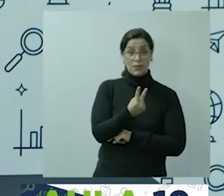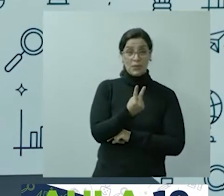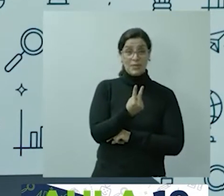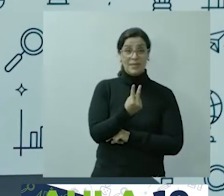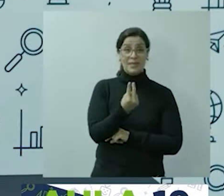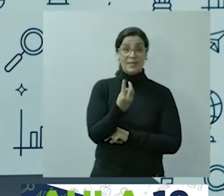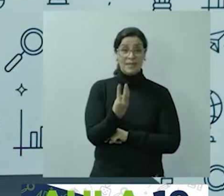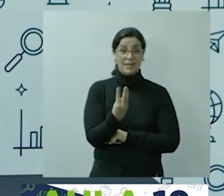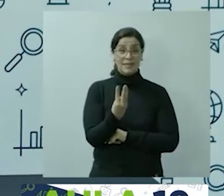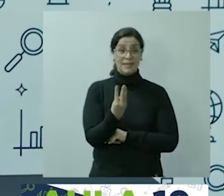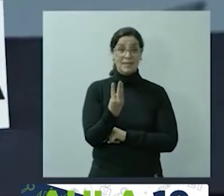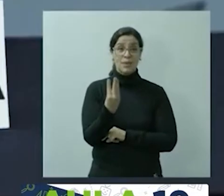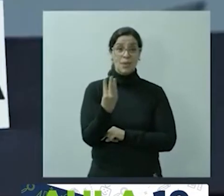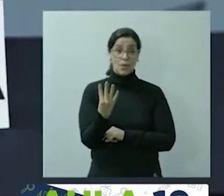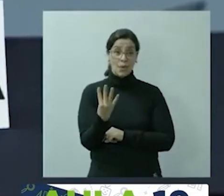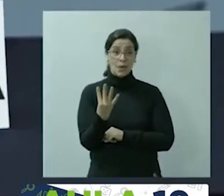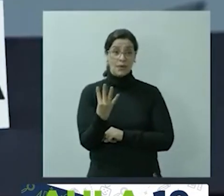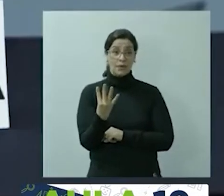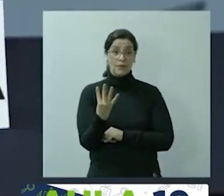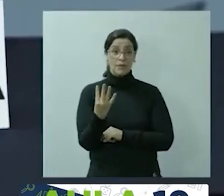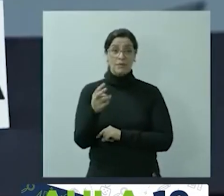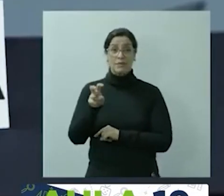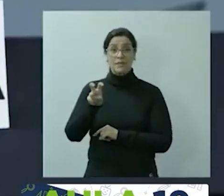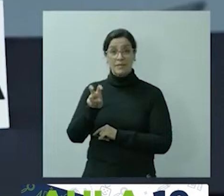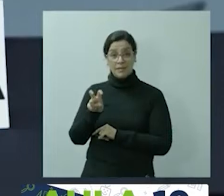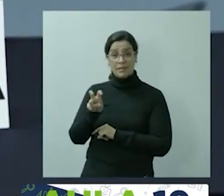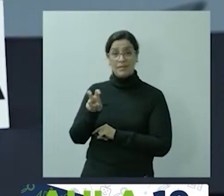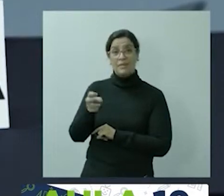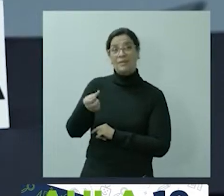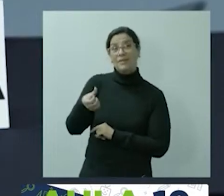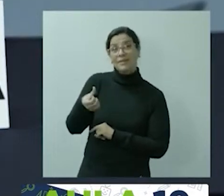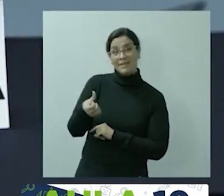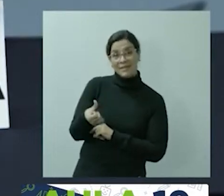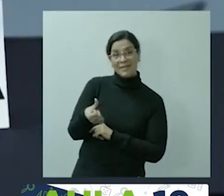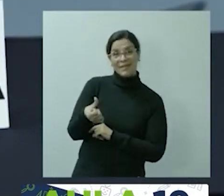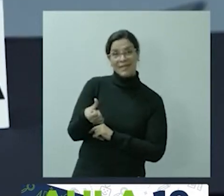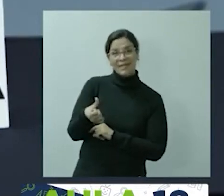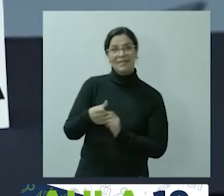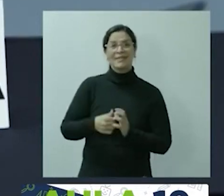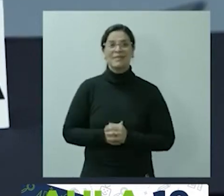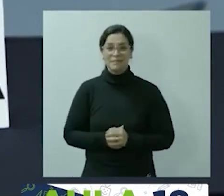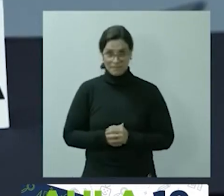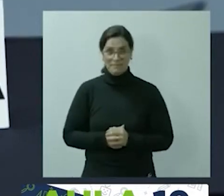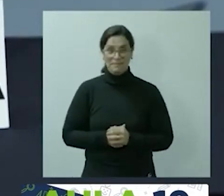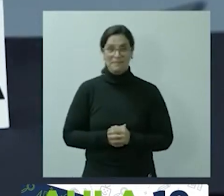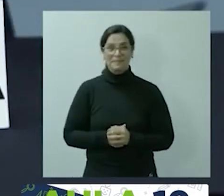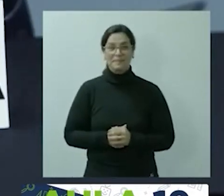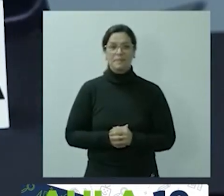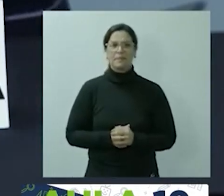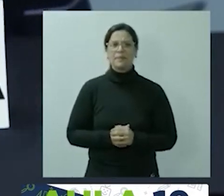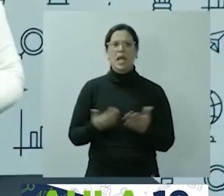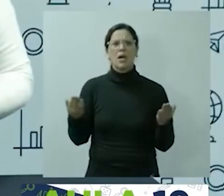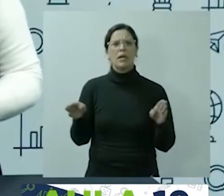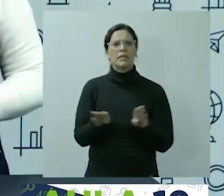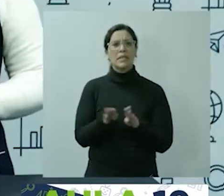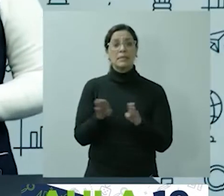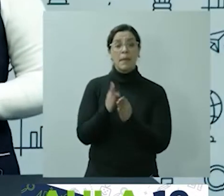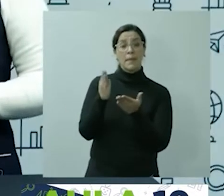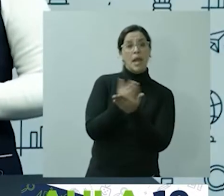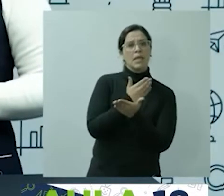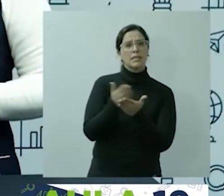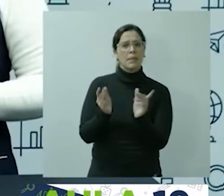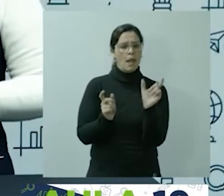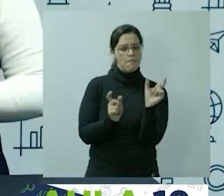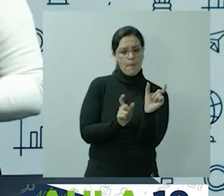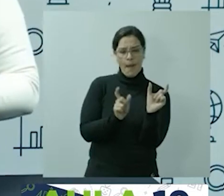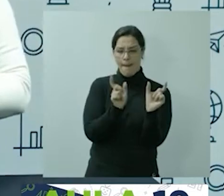duas, três, quatro, cinco, seis letras. E para separar